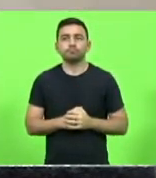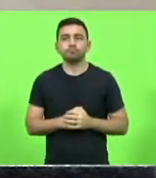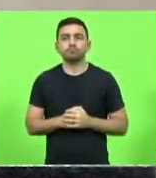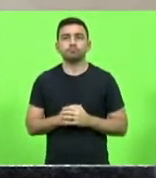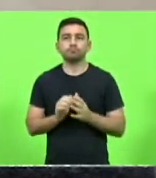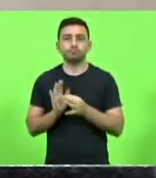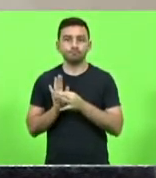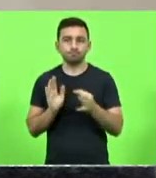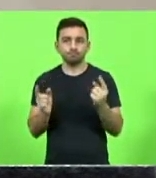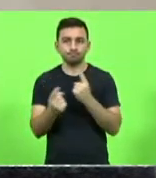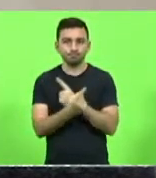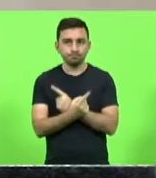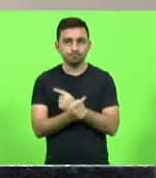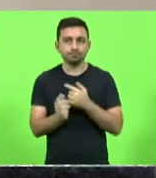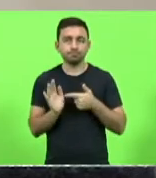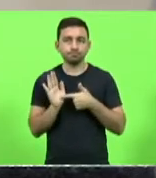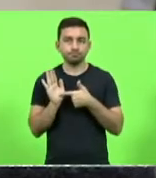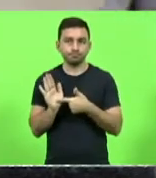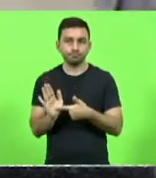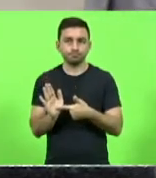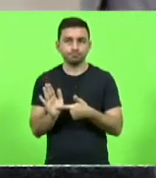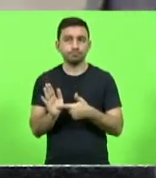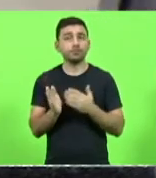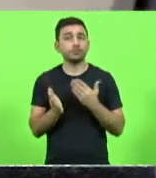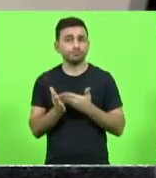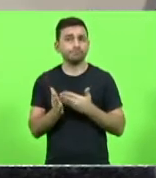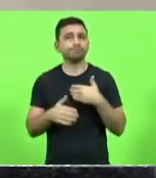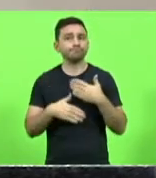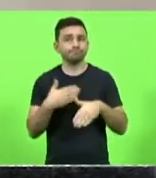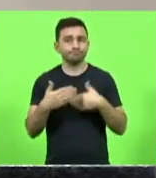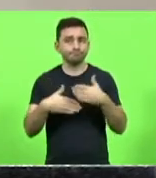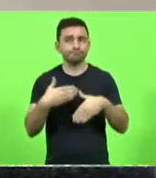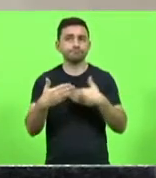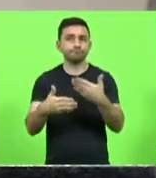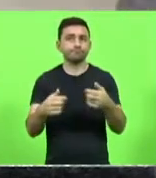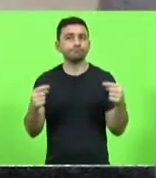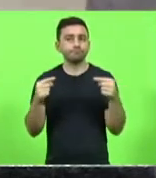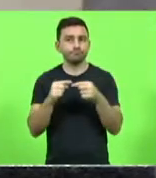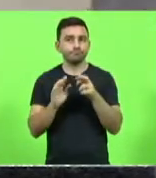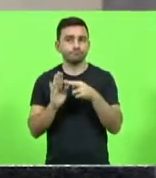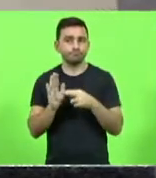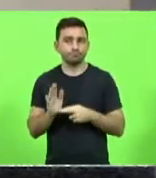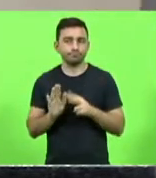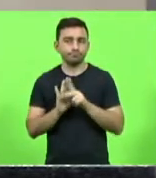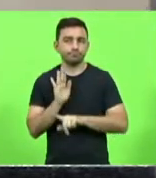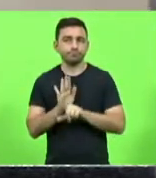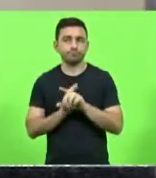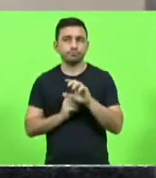à seguinte matéria, que a mesma terá seu encaminhamento conforme o regimento interno, projeto de lei